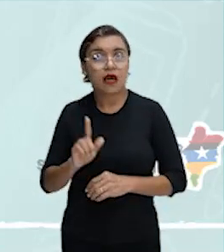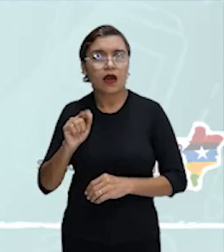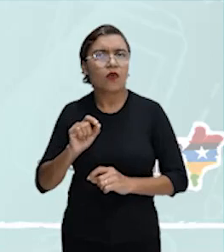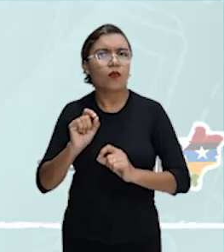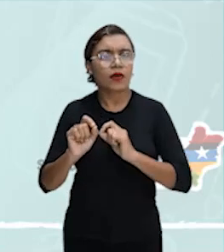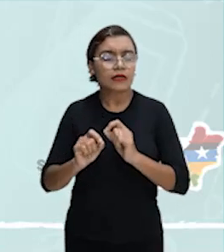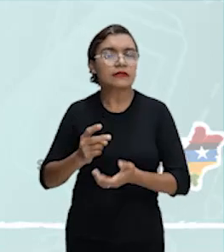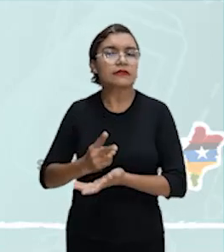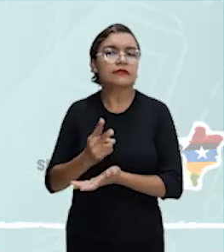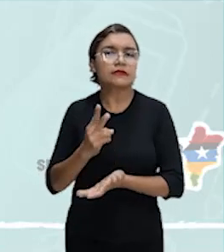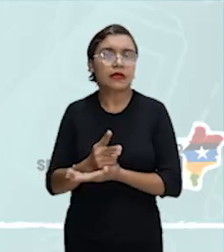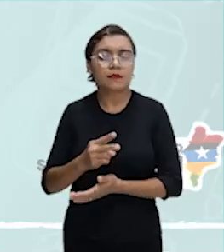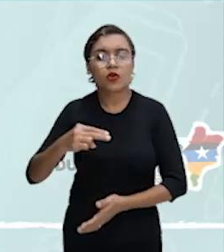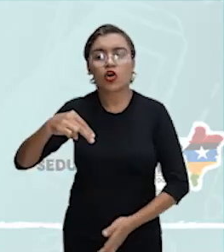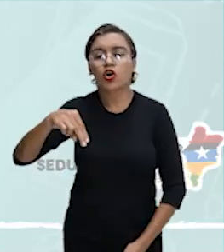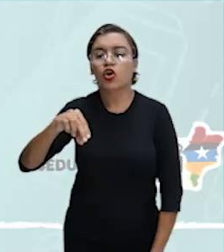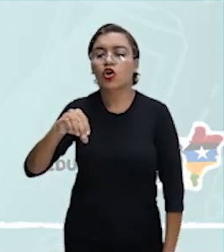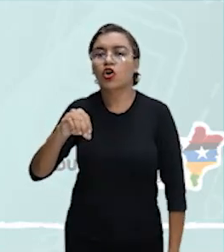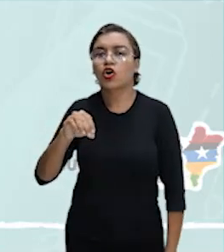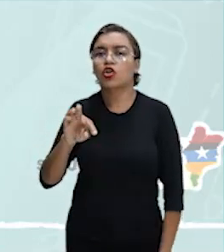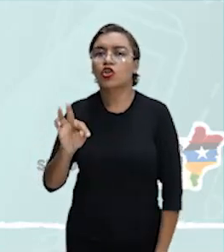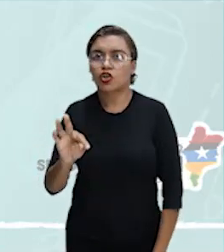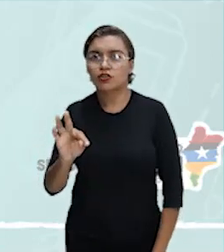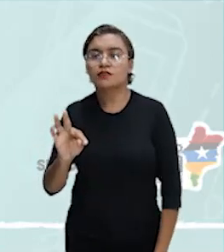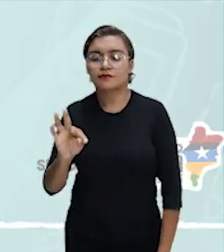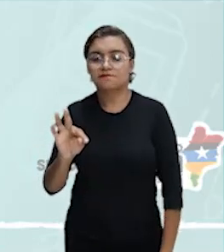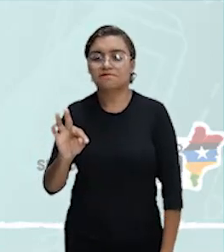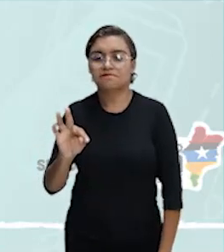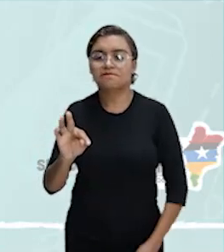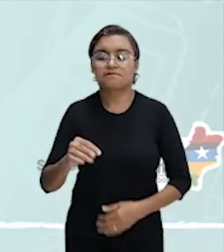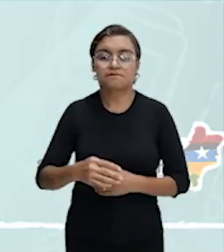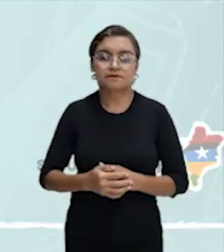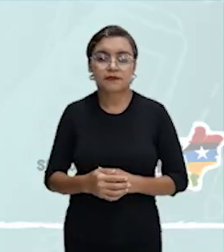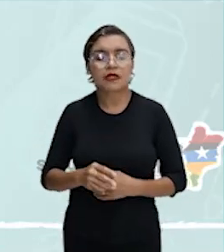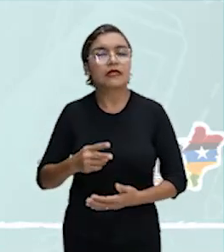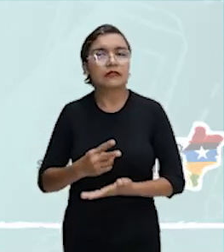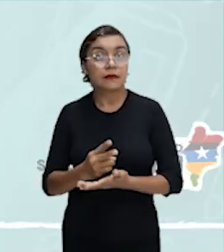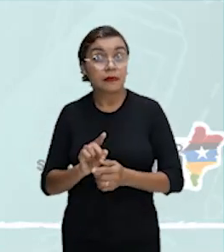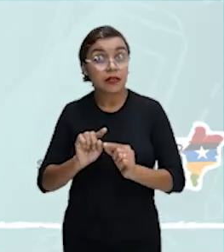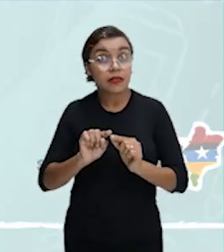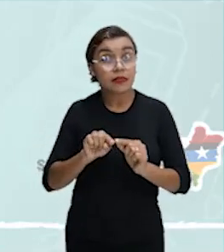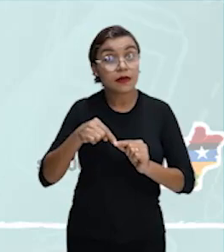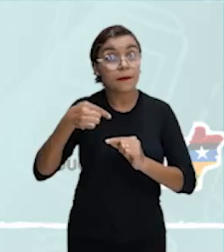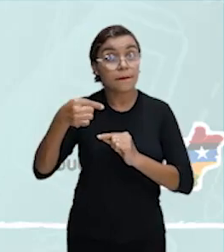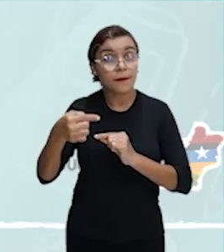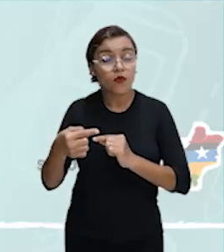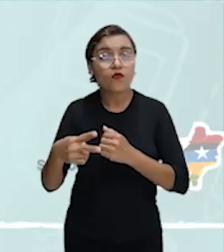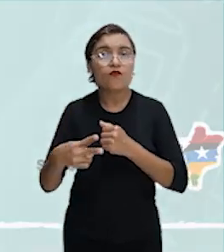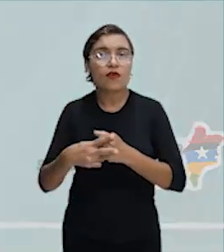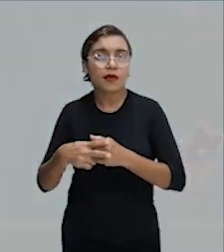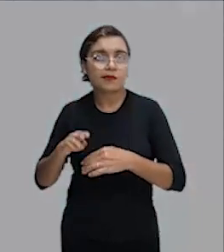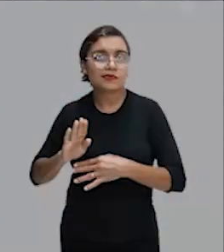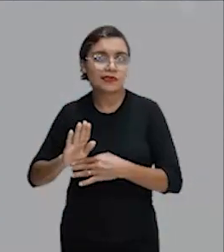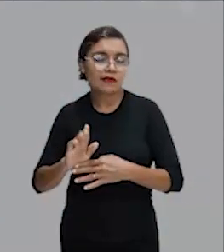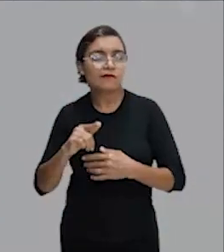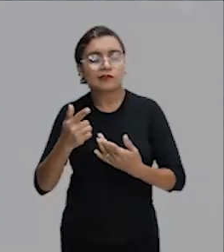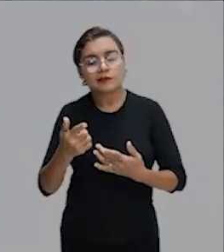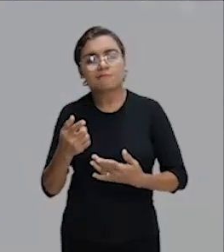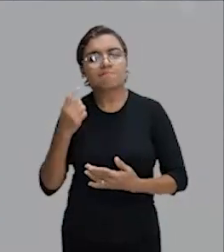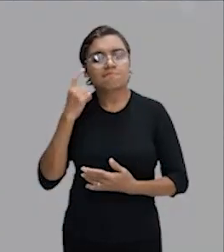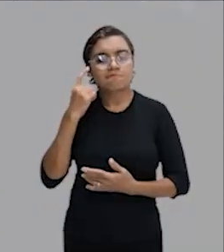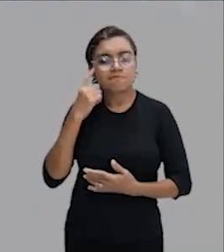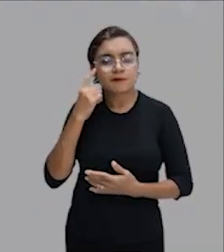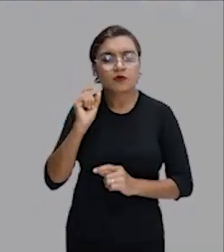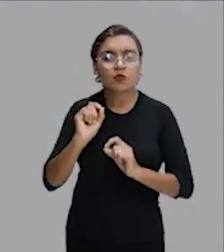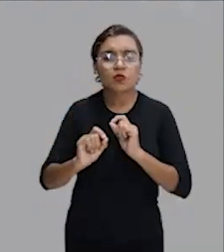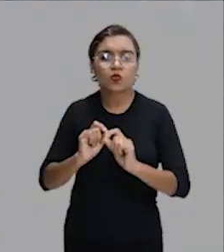ele é sempre o not, tá? N-O-T, e ele sempre vem depois do verbo auxiliar, para você poder fazer aquelas